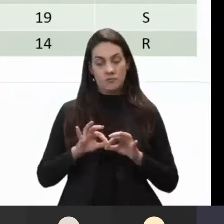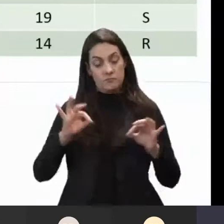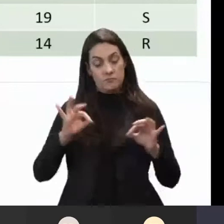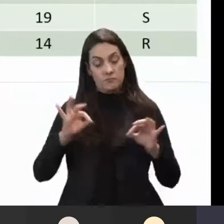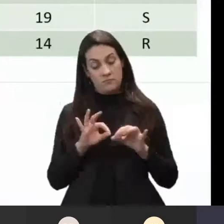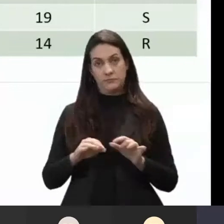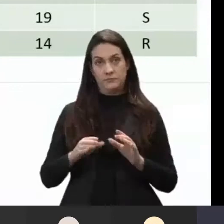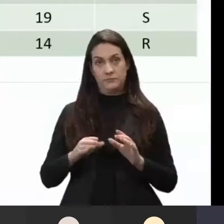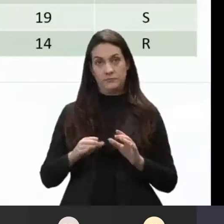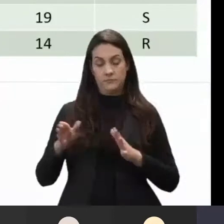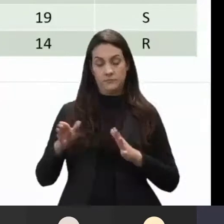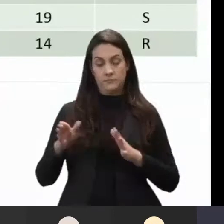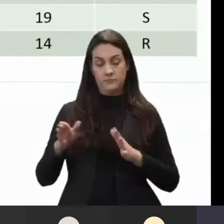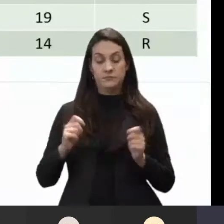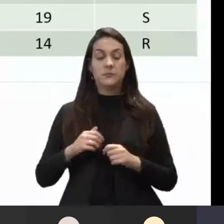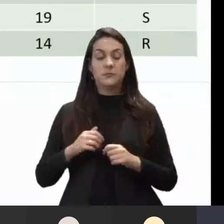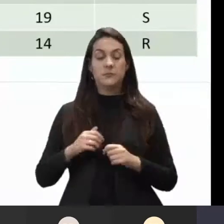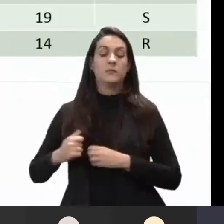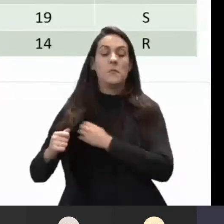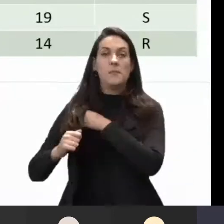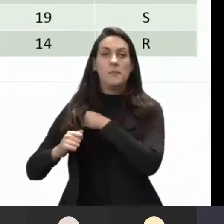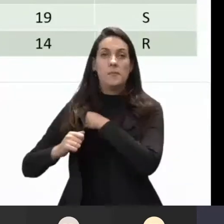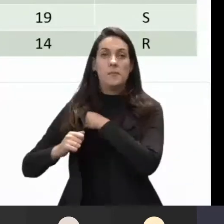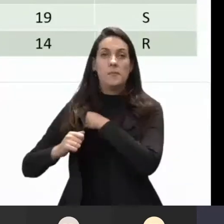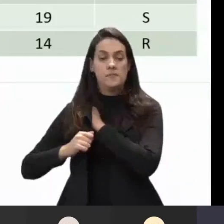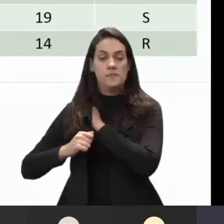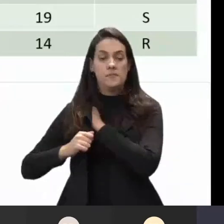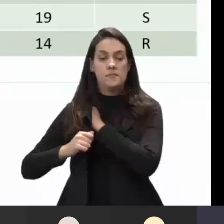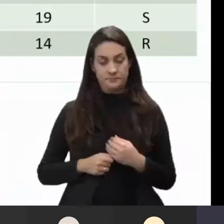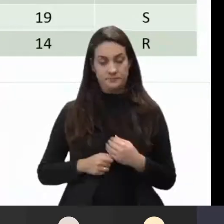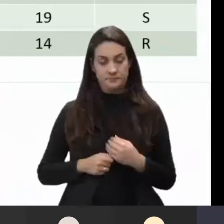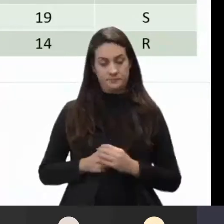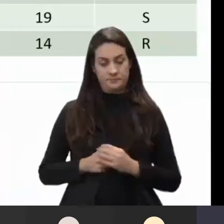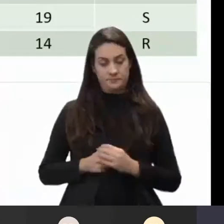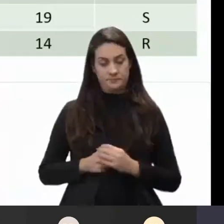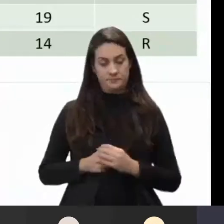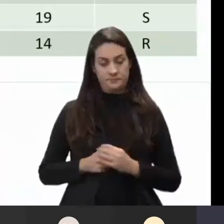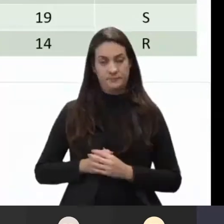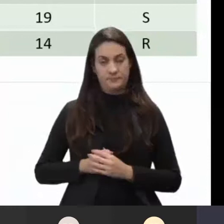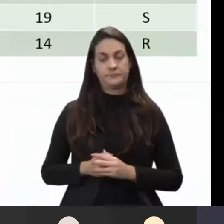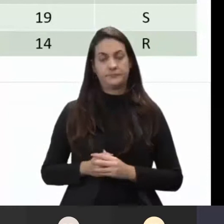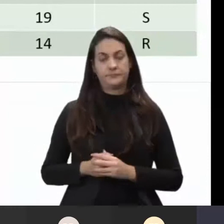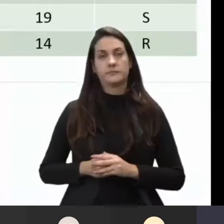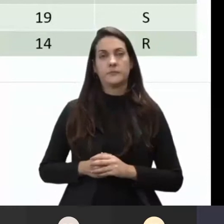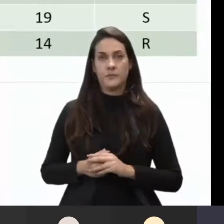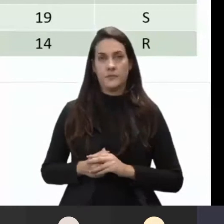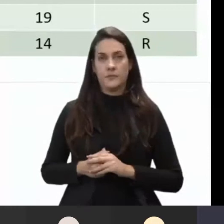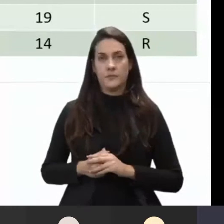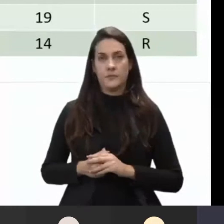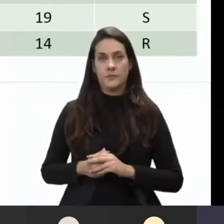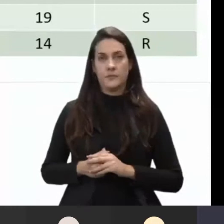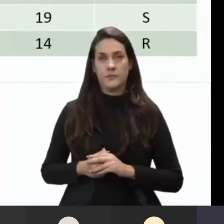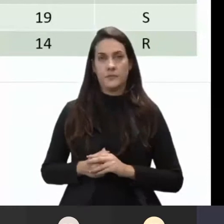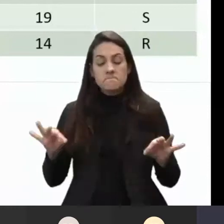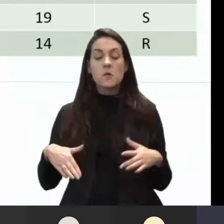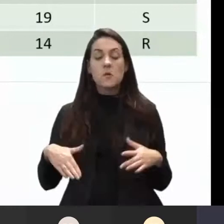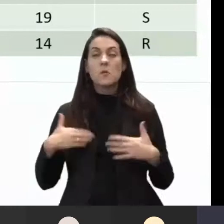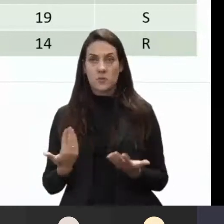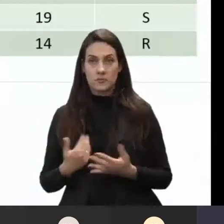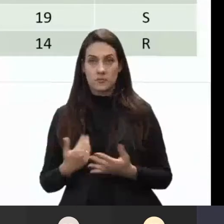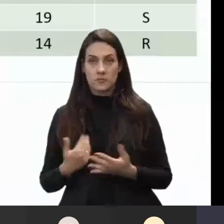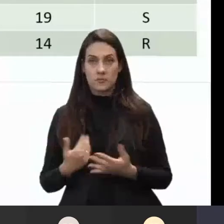aqui medir de um ponto até o outro qual que é o diâmetro desse halo de